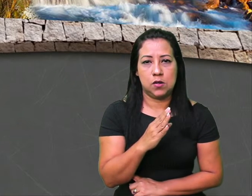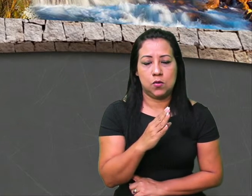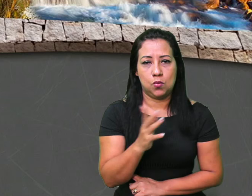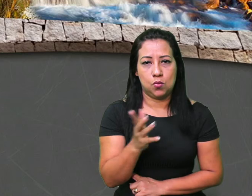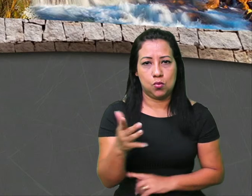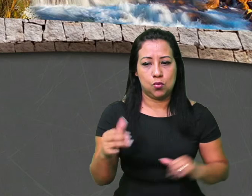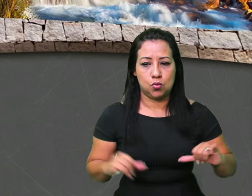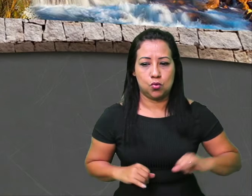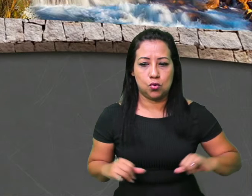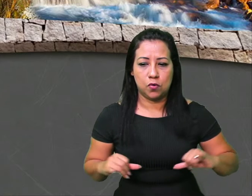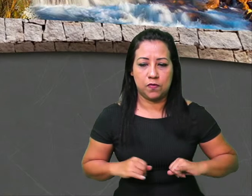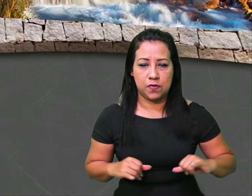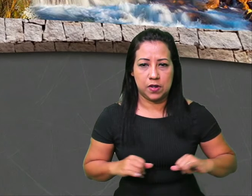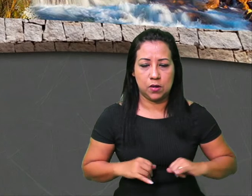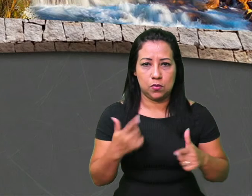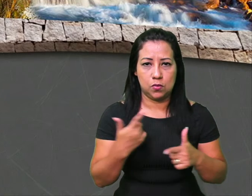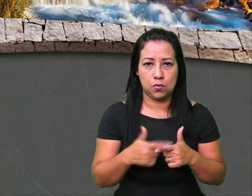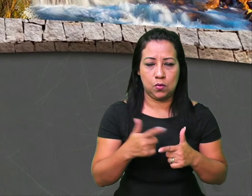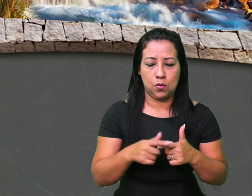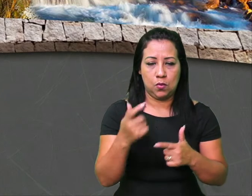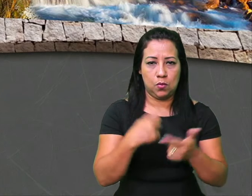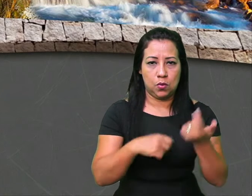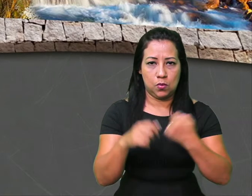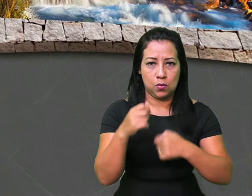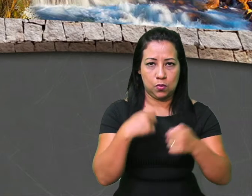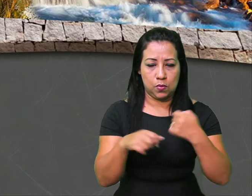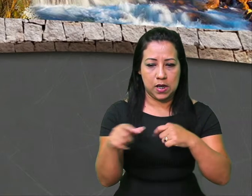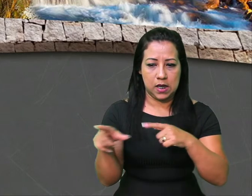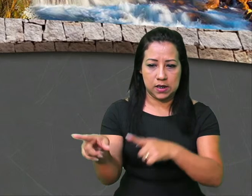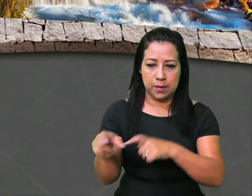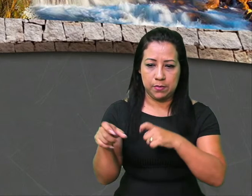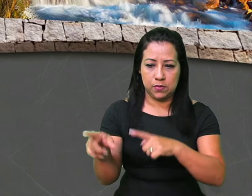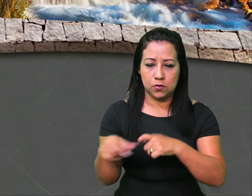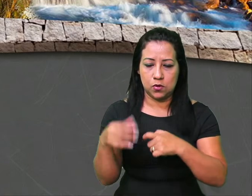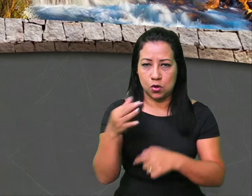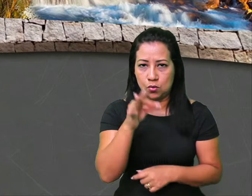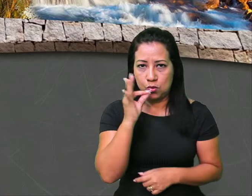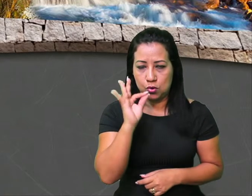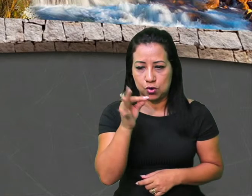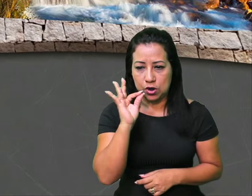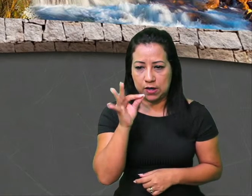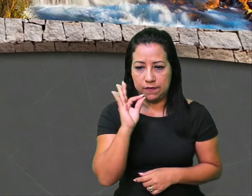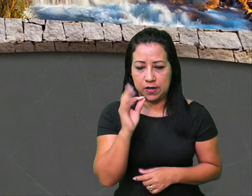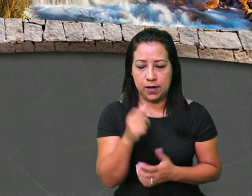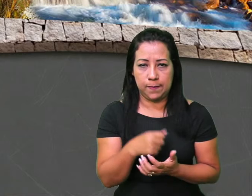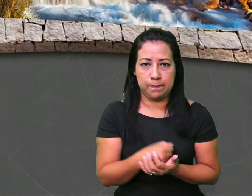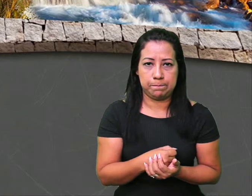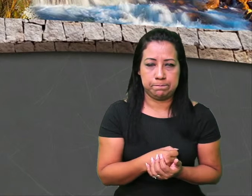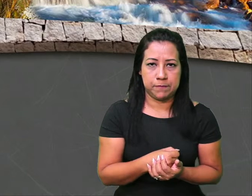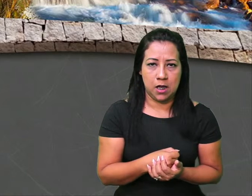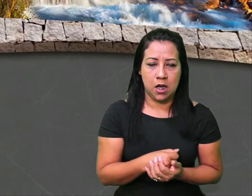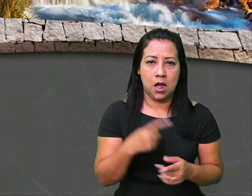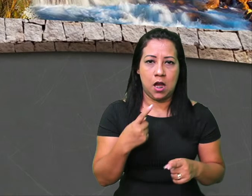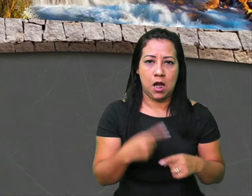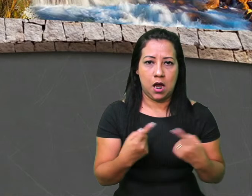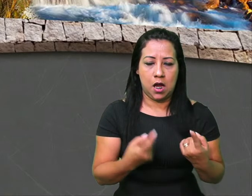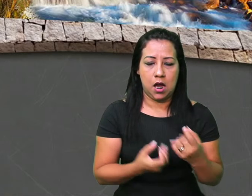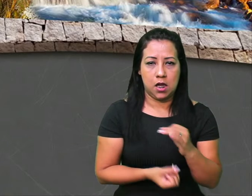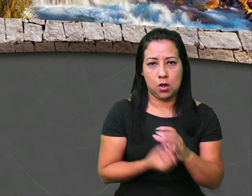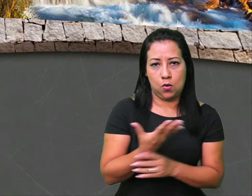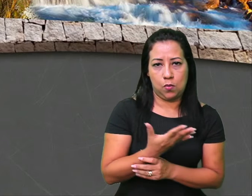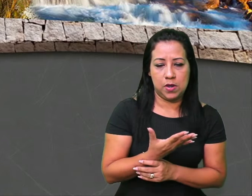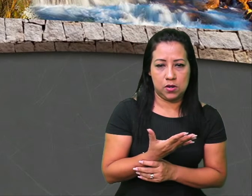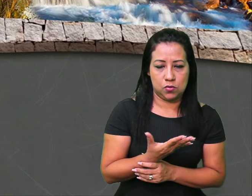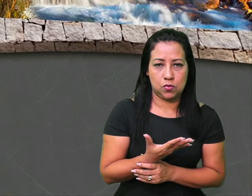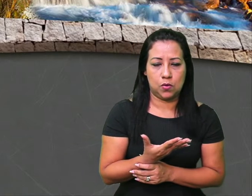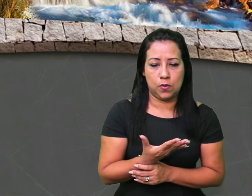Dali começa o nosso processo de incentivo à industrialização. E essa industrialização trouxe a mudança no Brasil. A